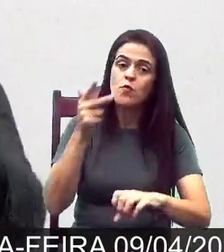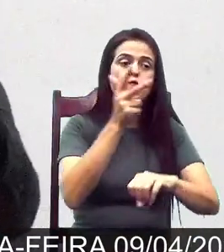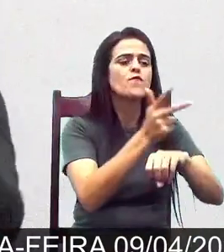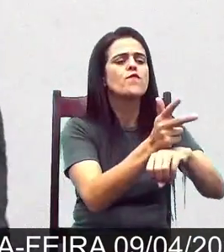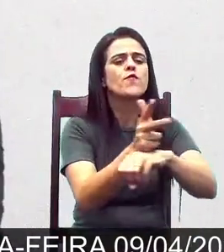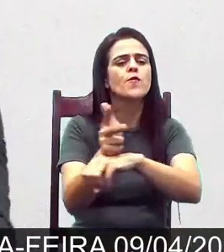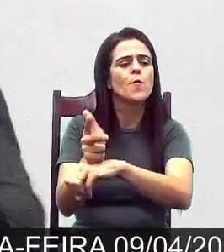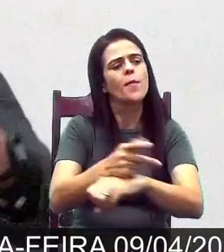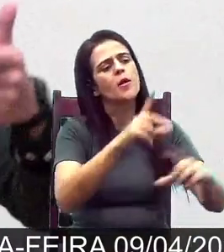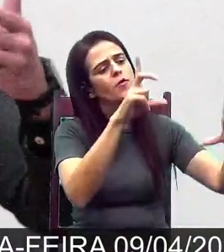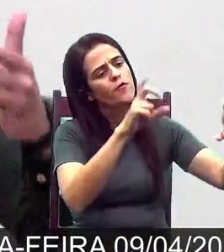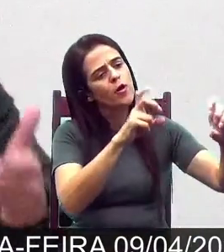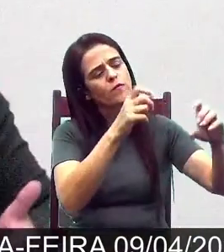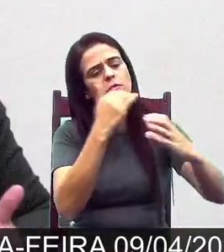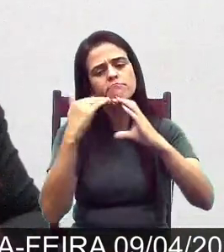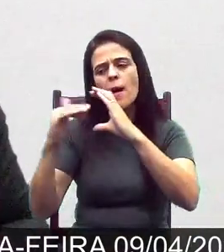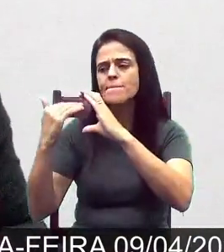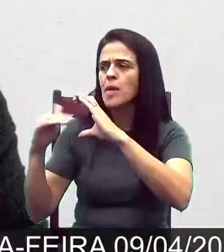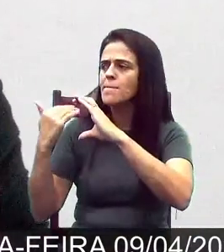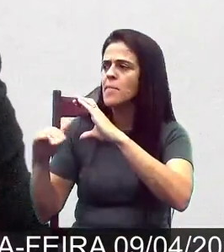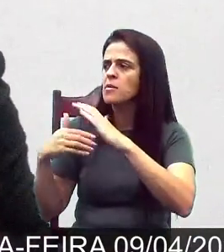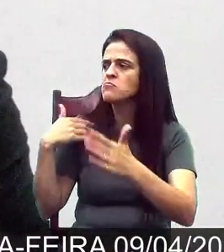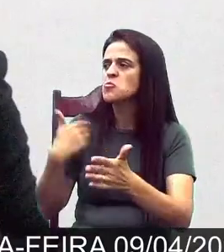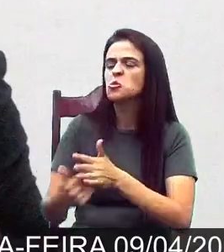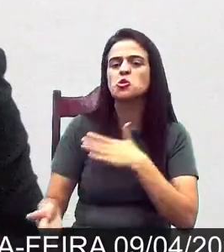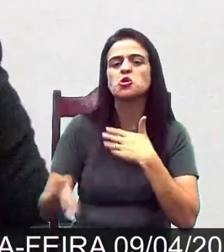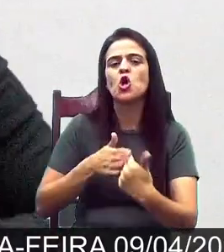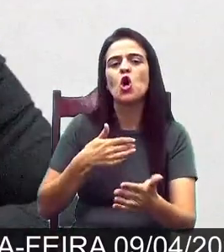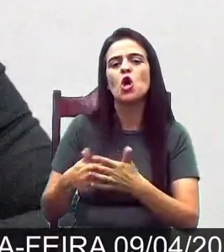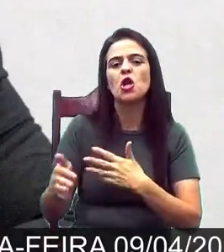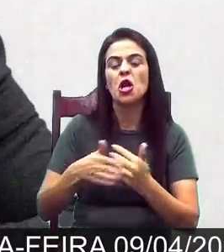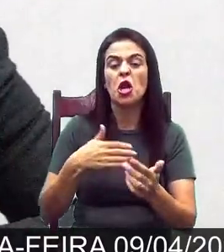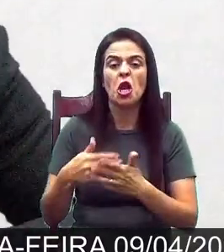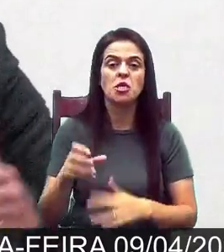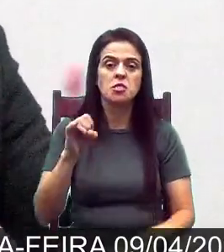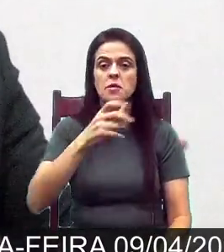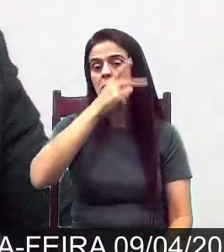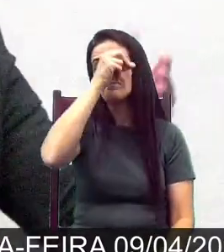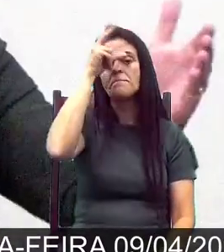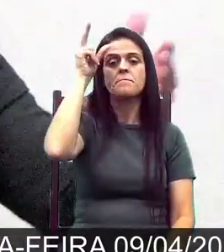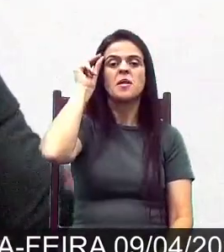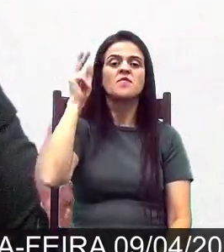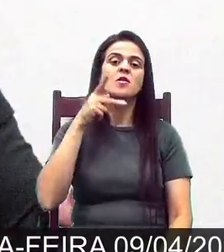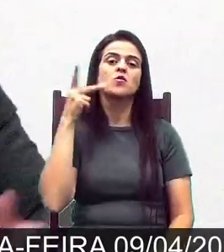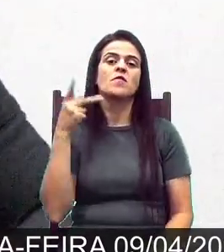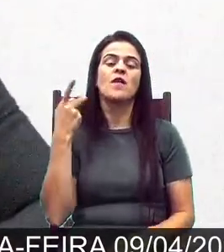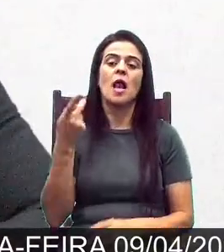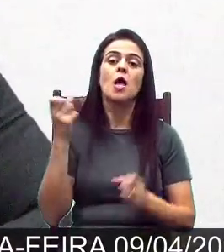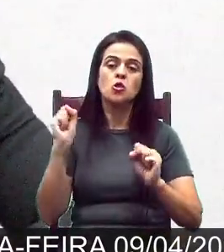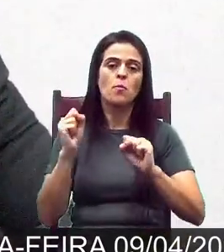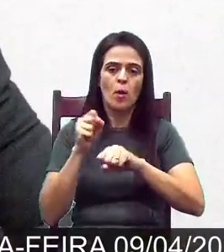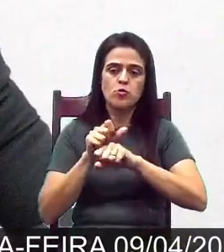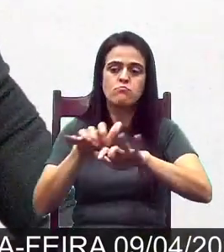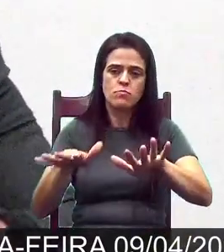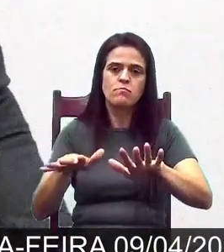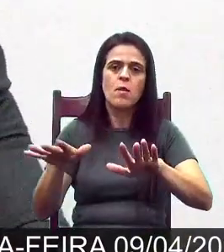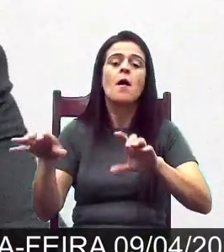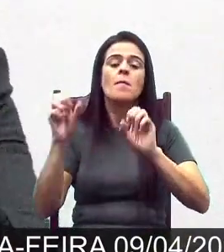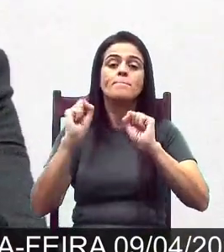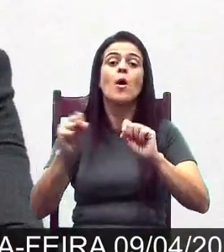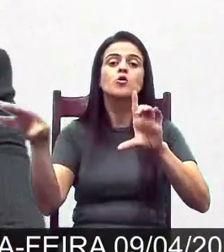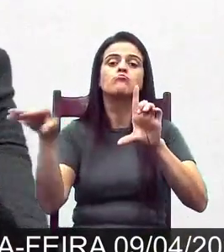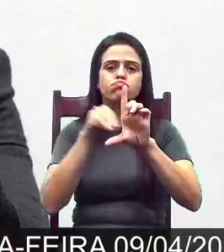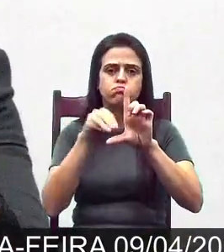filmando a via, tirando foto, e não adianta achar ruim se publicar, vir gente da prefeitura, ah, não pode publicar? Pode, porque